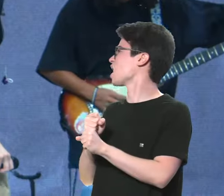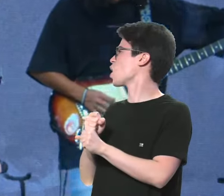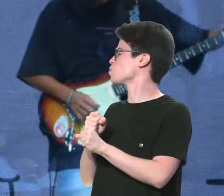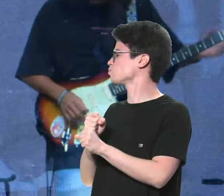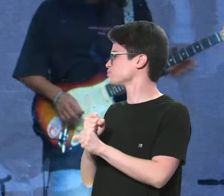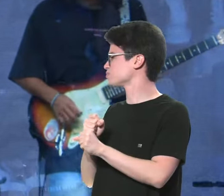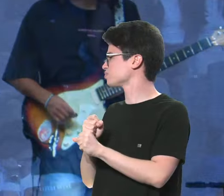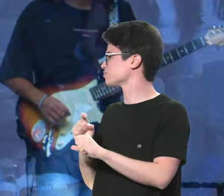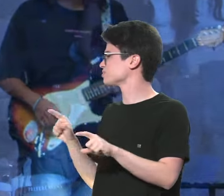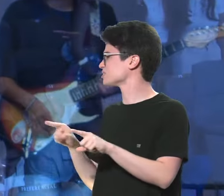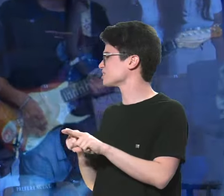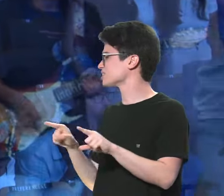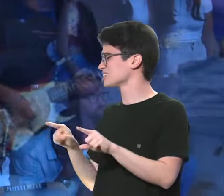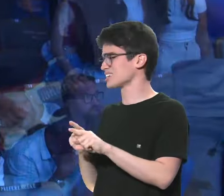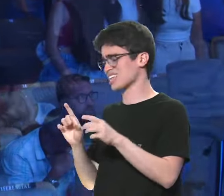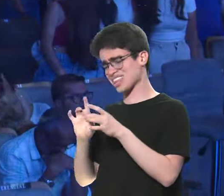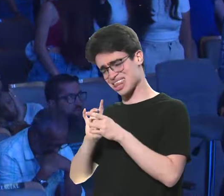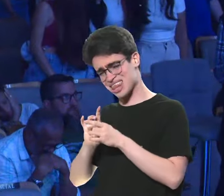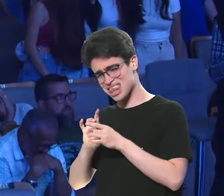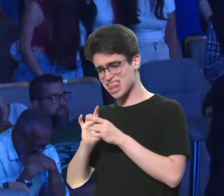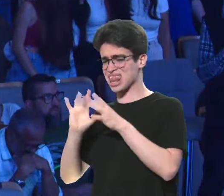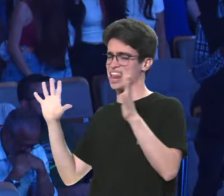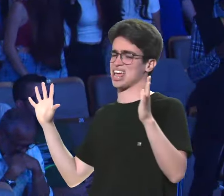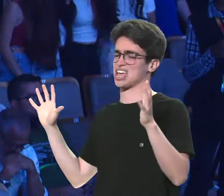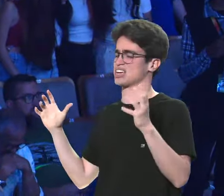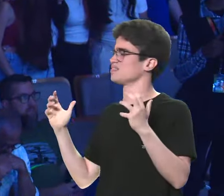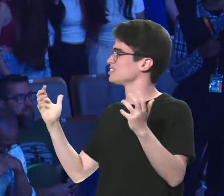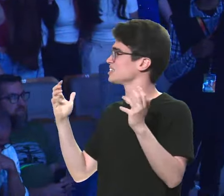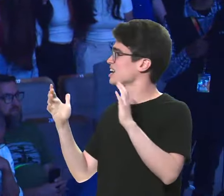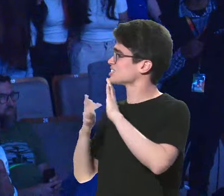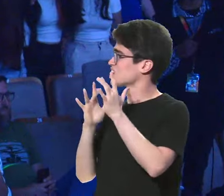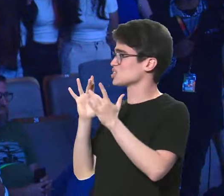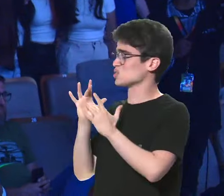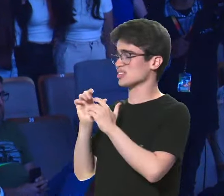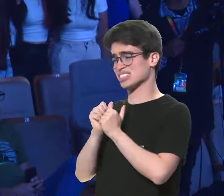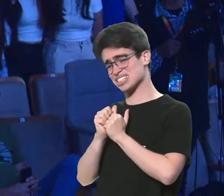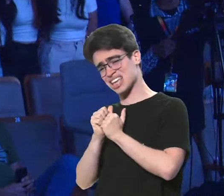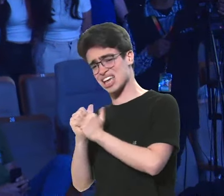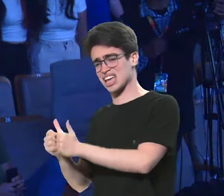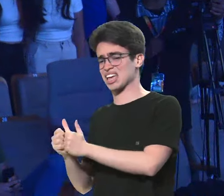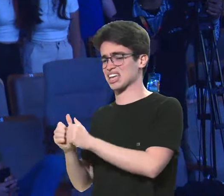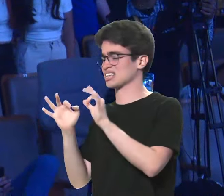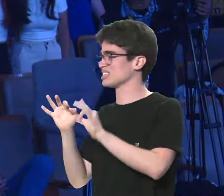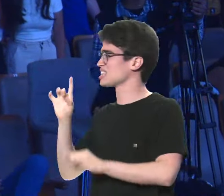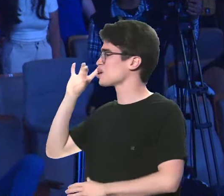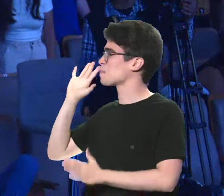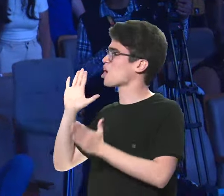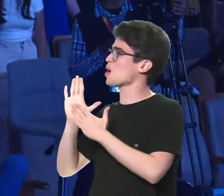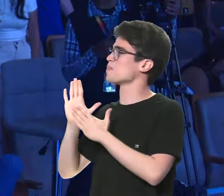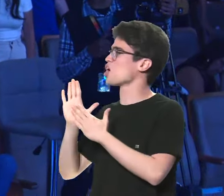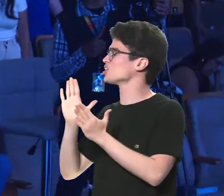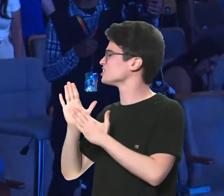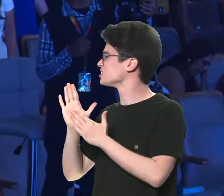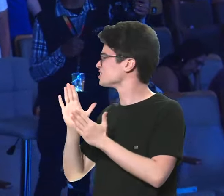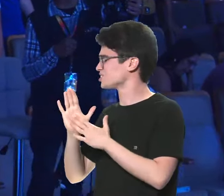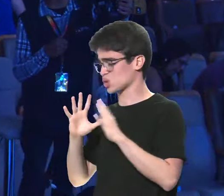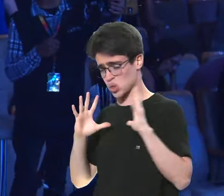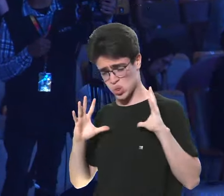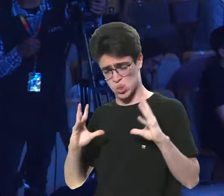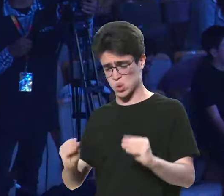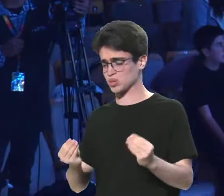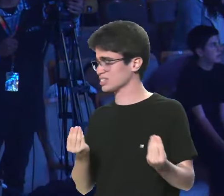e Total Liberdade de seguir Livres pro propósito que o Senhor tem pra nossa vida nós te entregamos